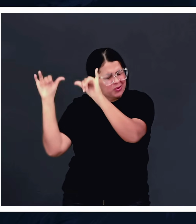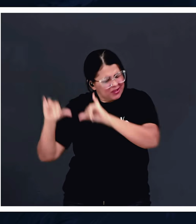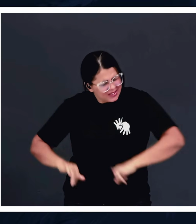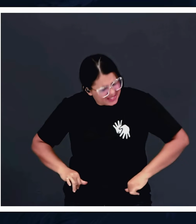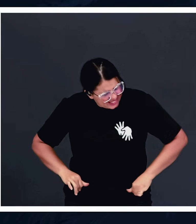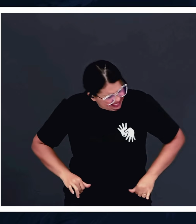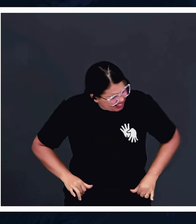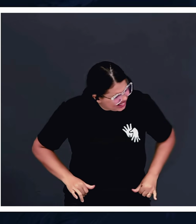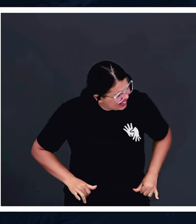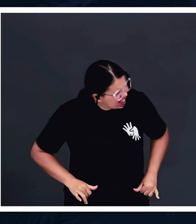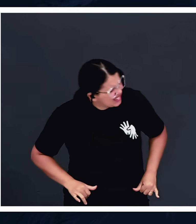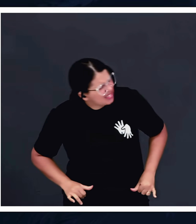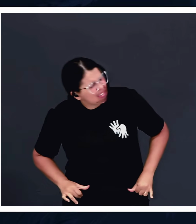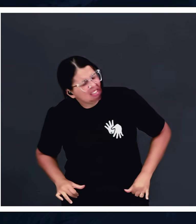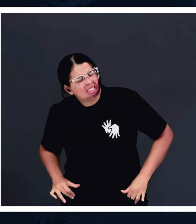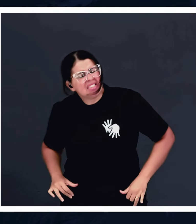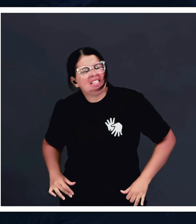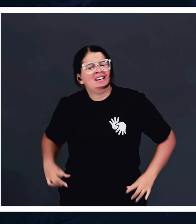seguindo